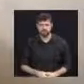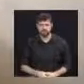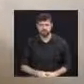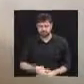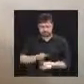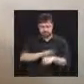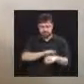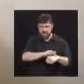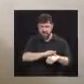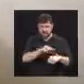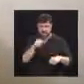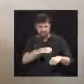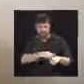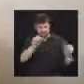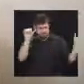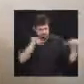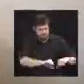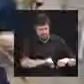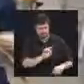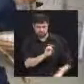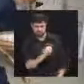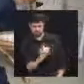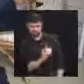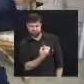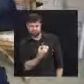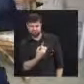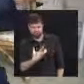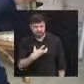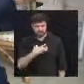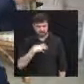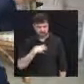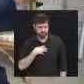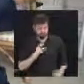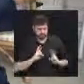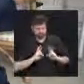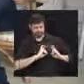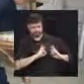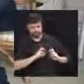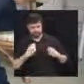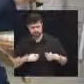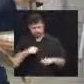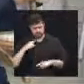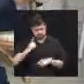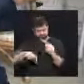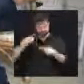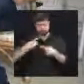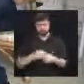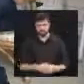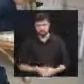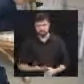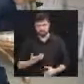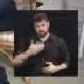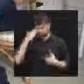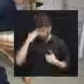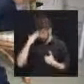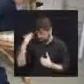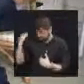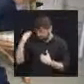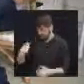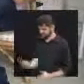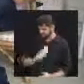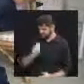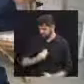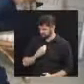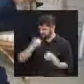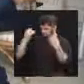a doença não é um mal por si só, é uma maneira de você evoluir e dar frutos. Doutor, eu quero agradecer a presença do senhor